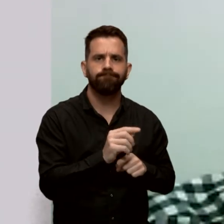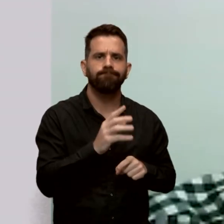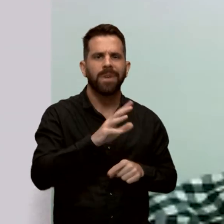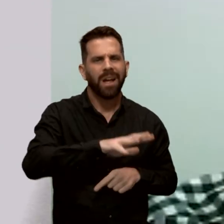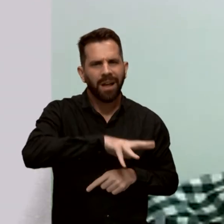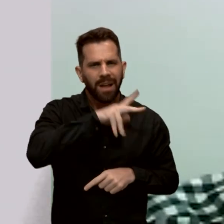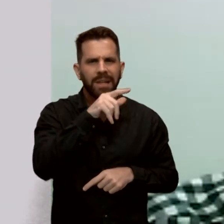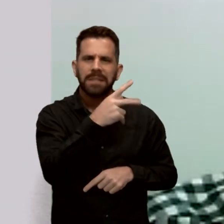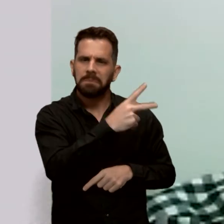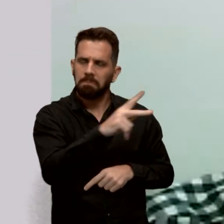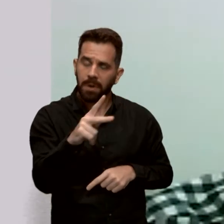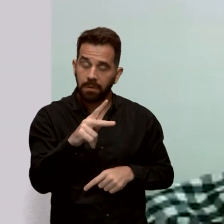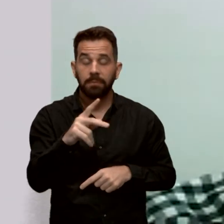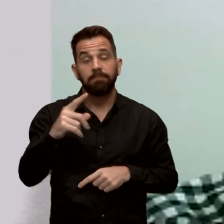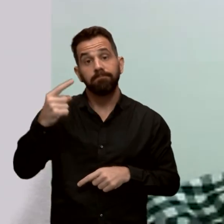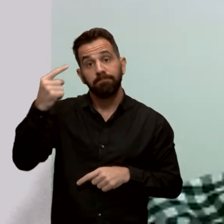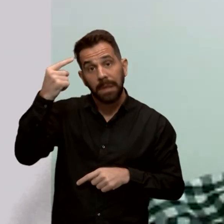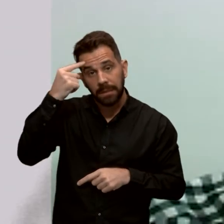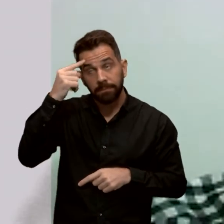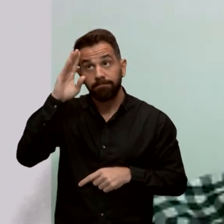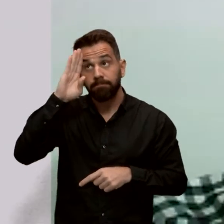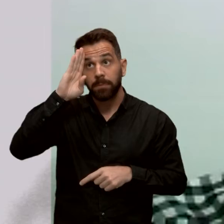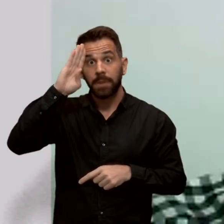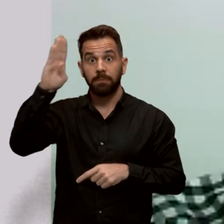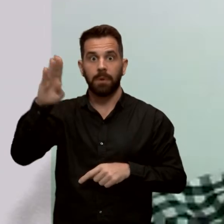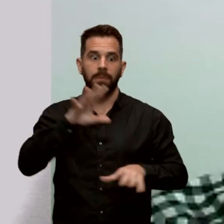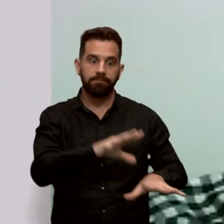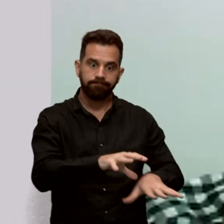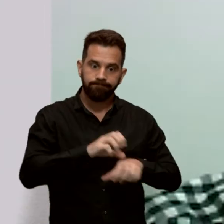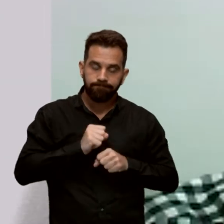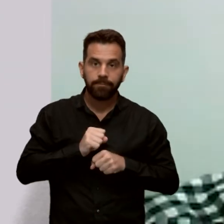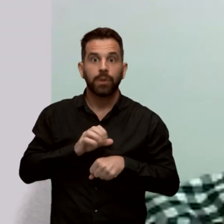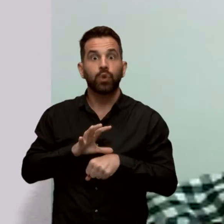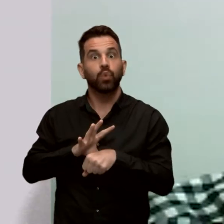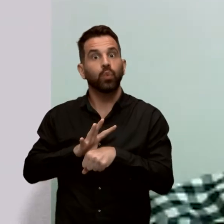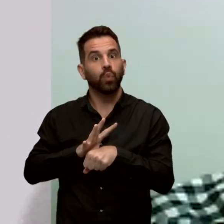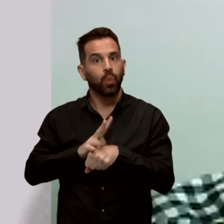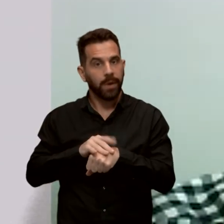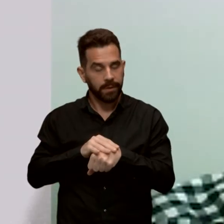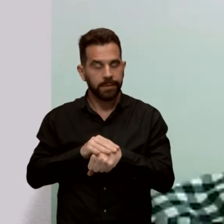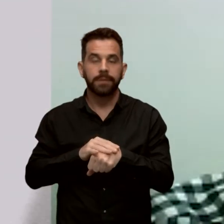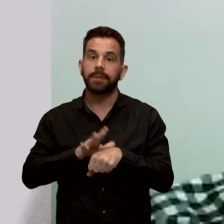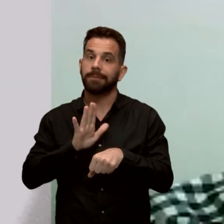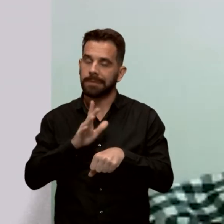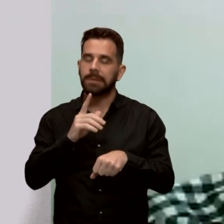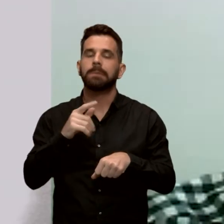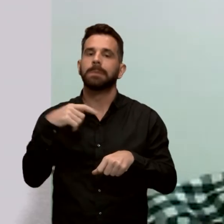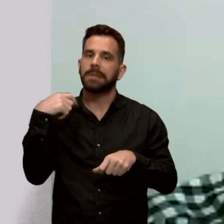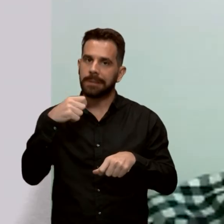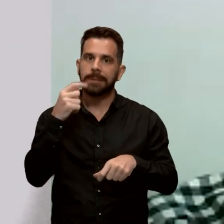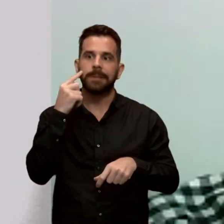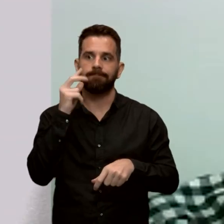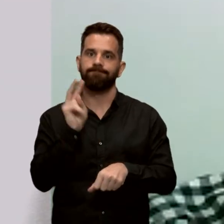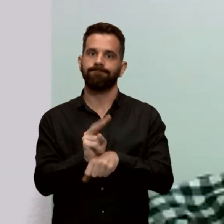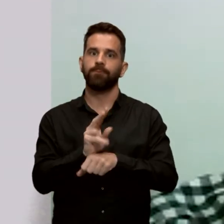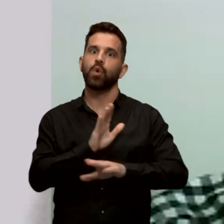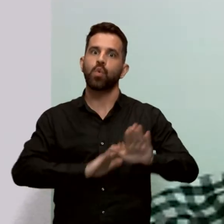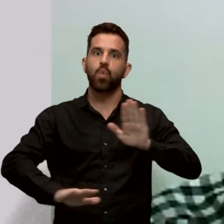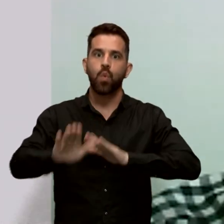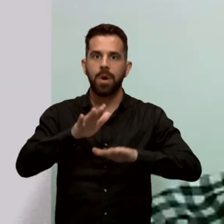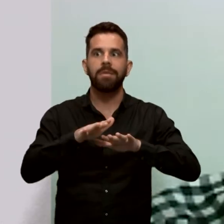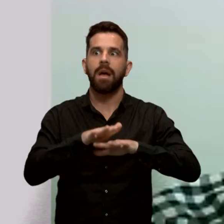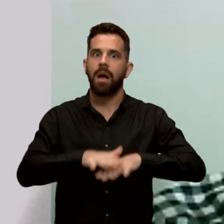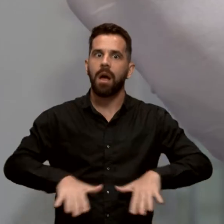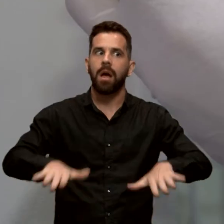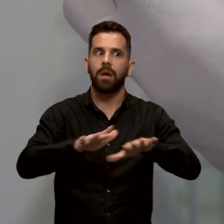principalmente na transmissão e no contato dessa doença que é tão importante, pensando em saúde pública, que